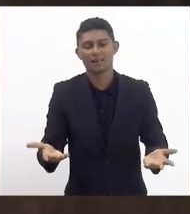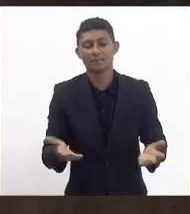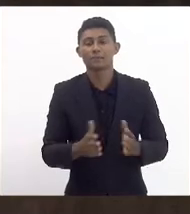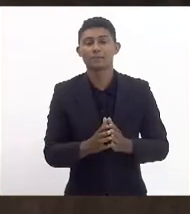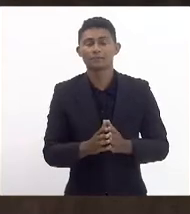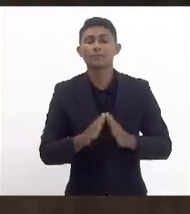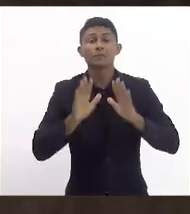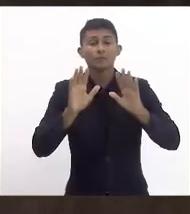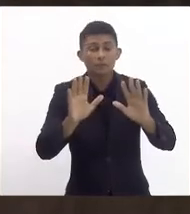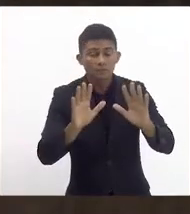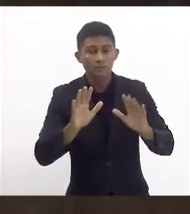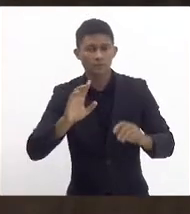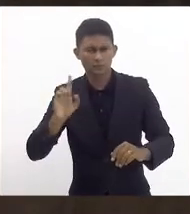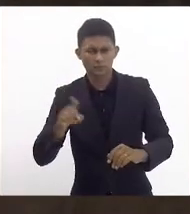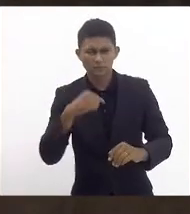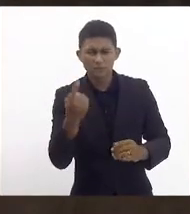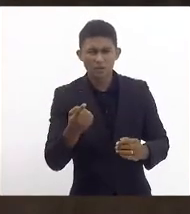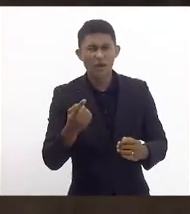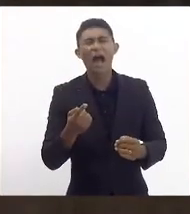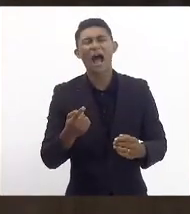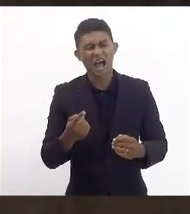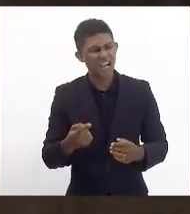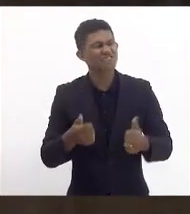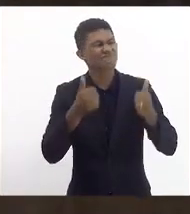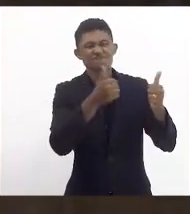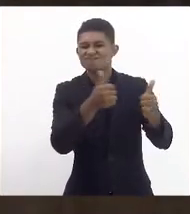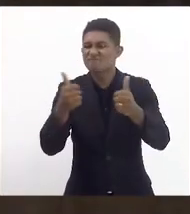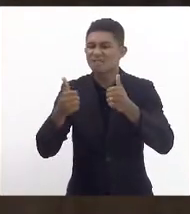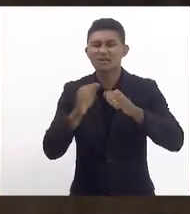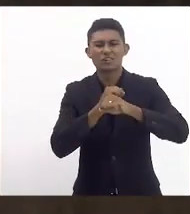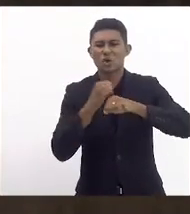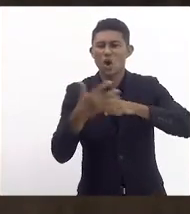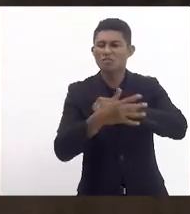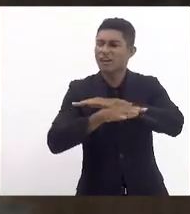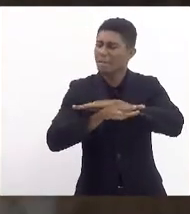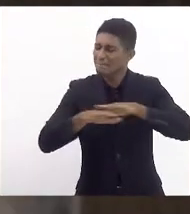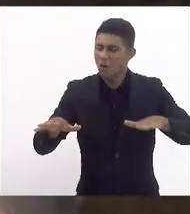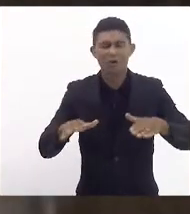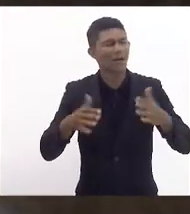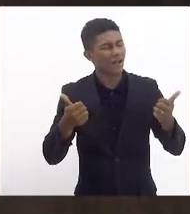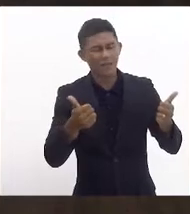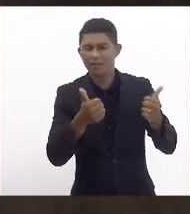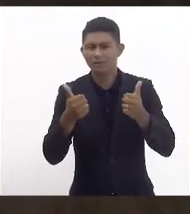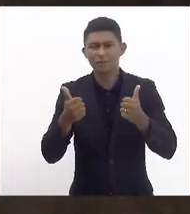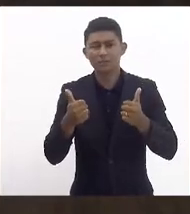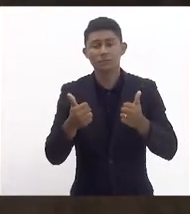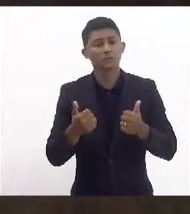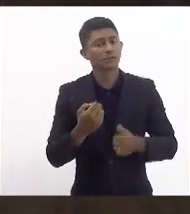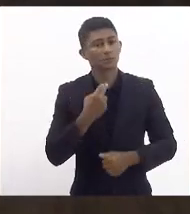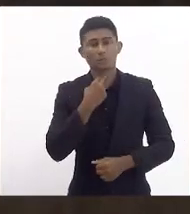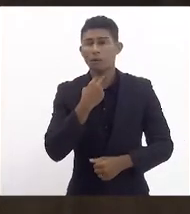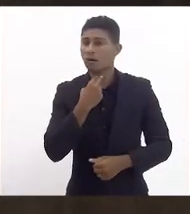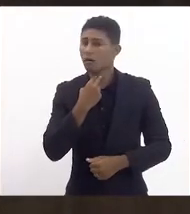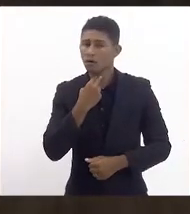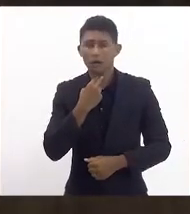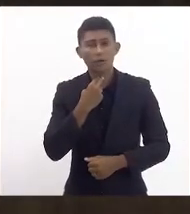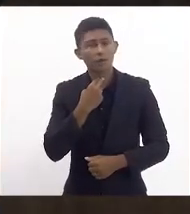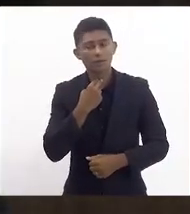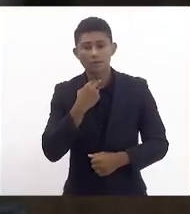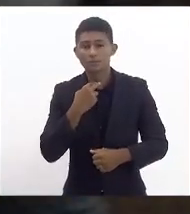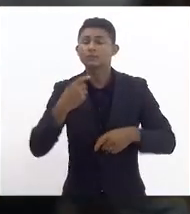podemos abdicar definitivamente, que é o que propõe o projeto, de todas essas